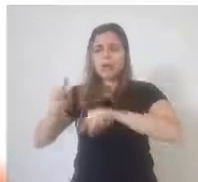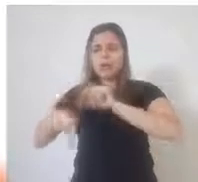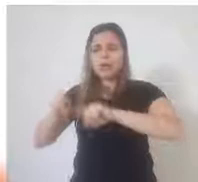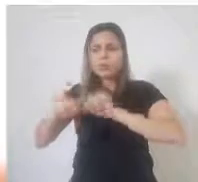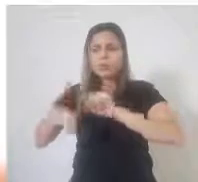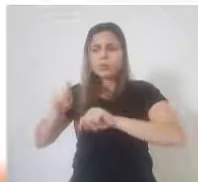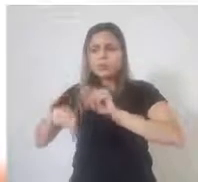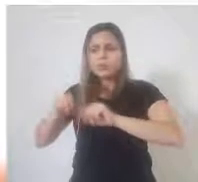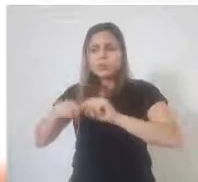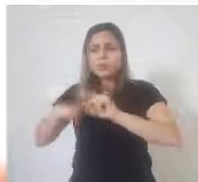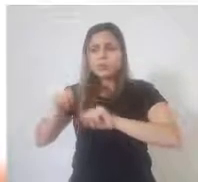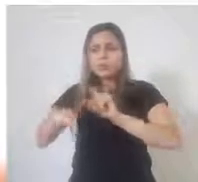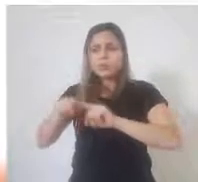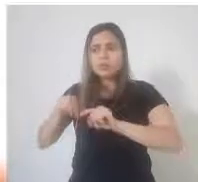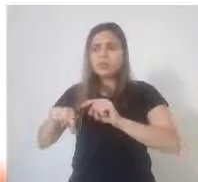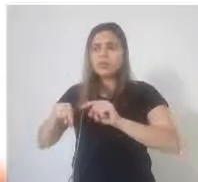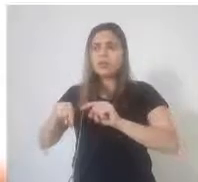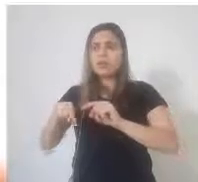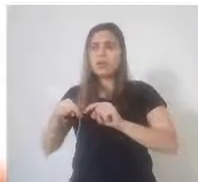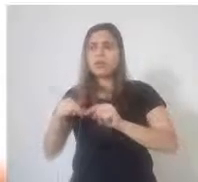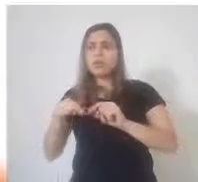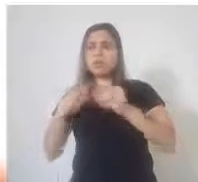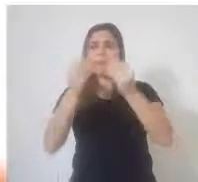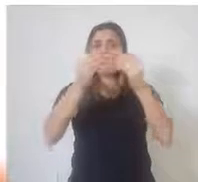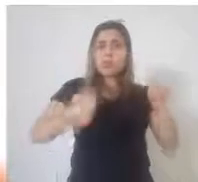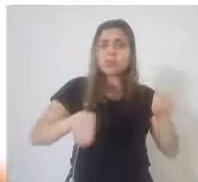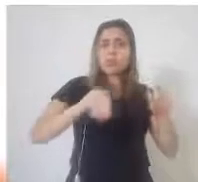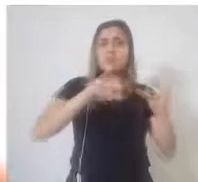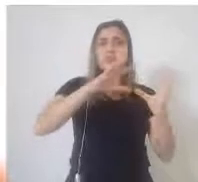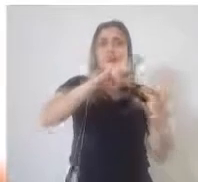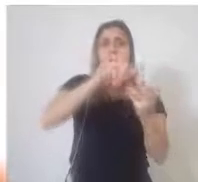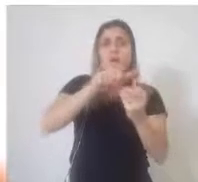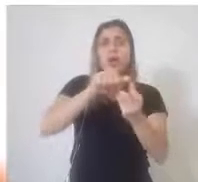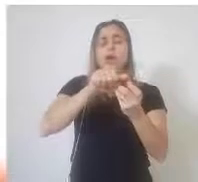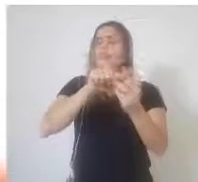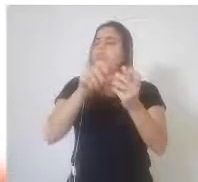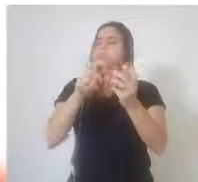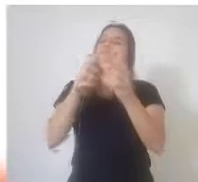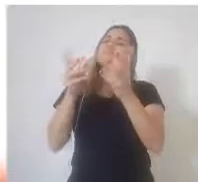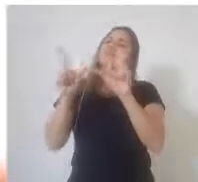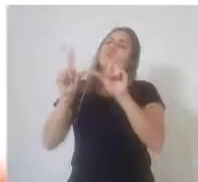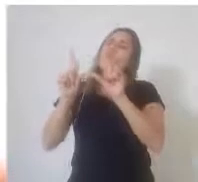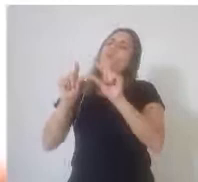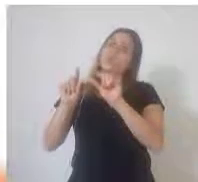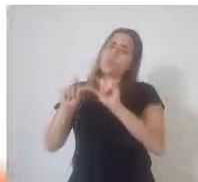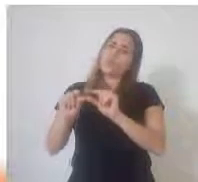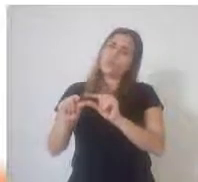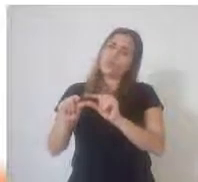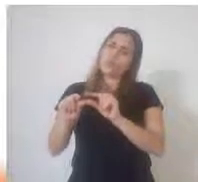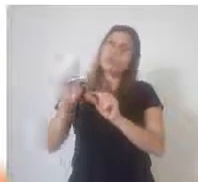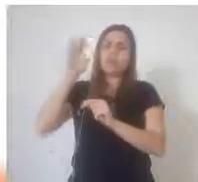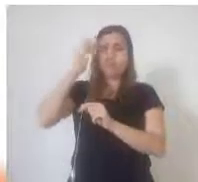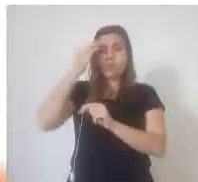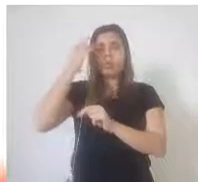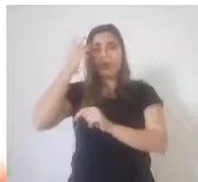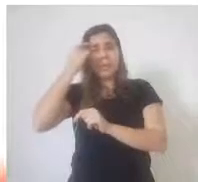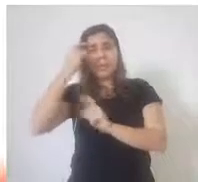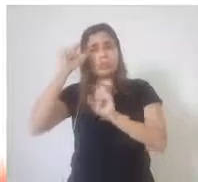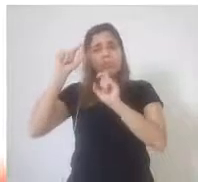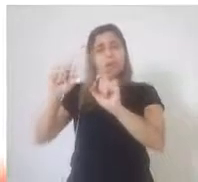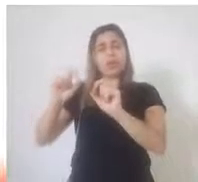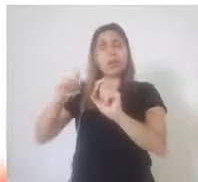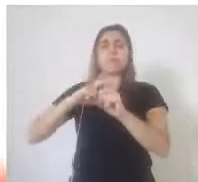menos danos ao ambiente, ou cuja empresa ela tem uma visão mais ambientalmente correta de